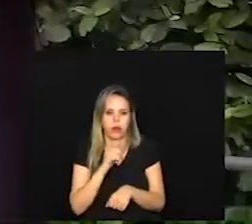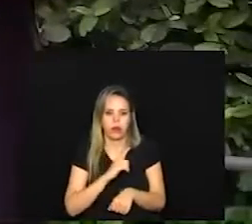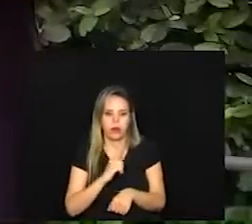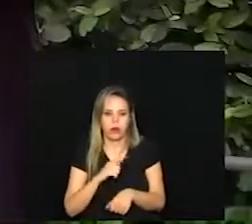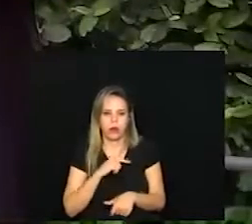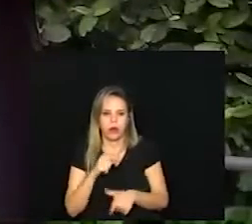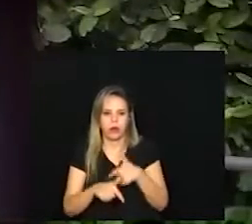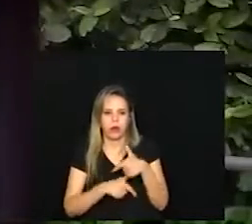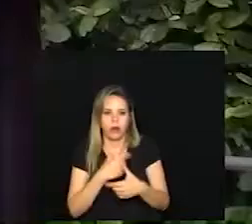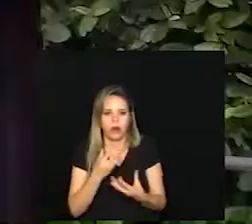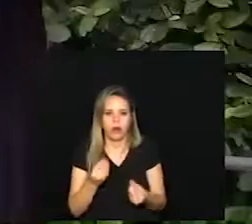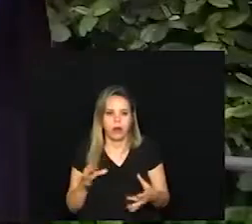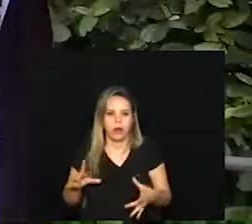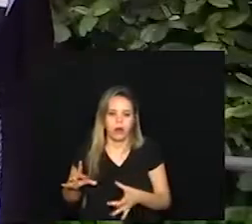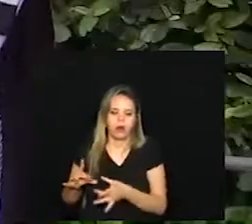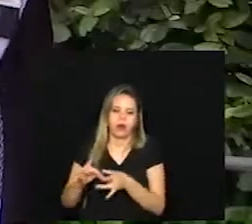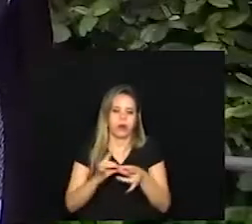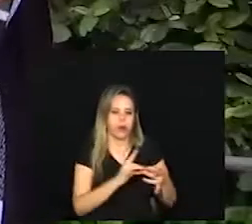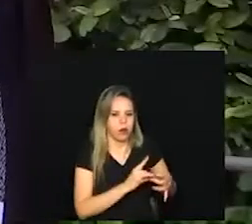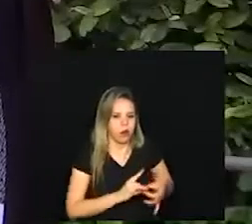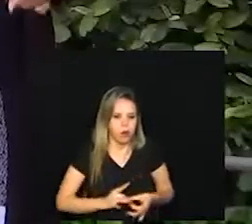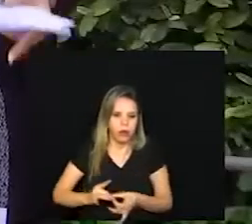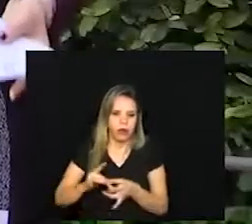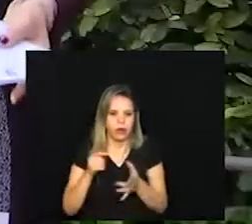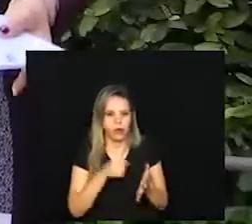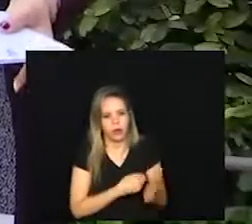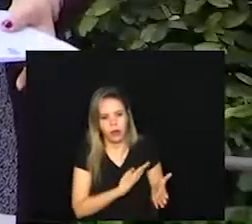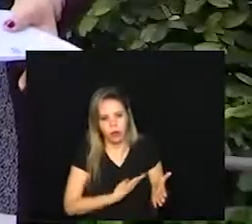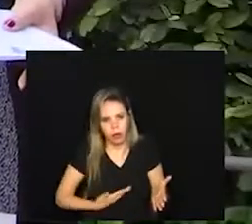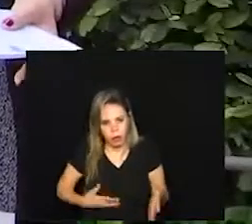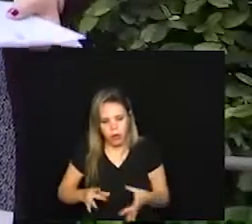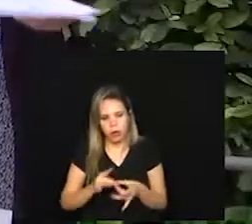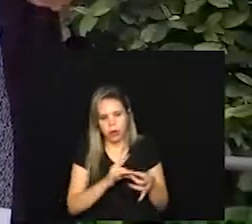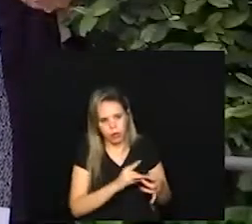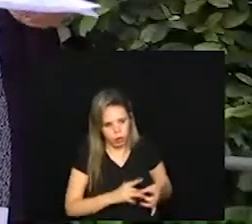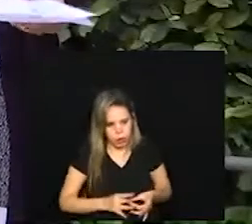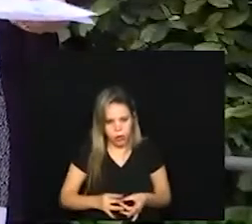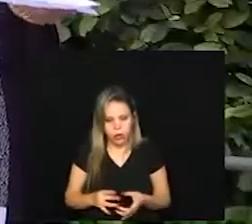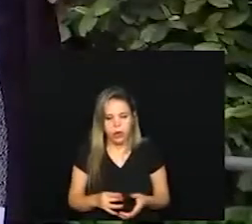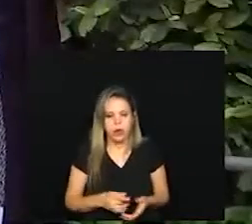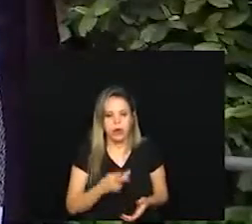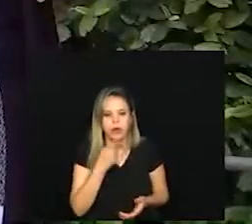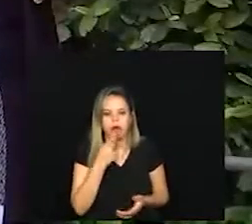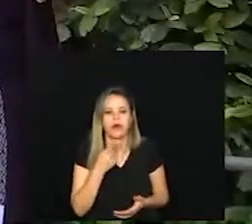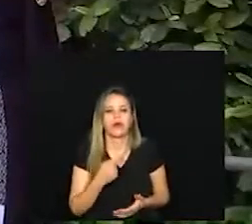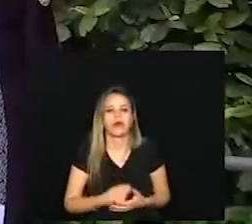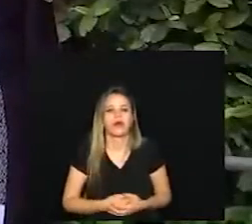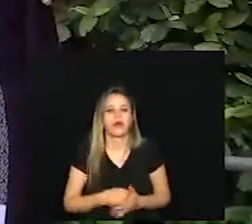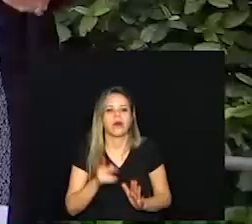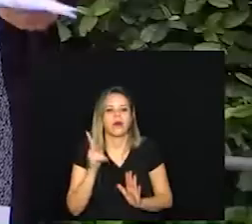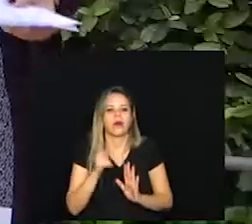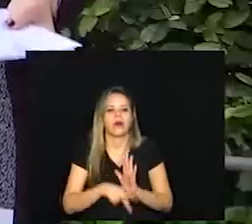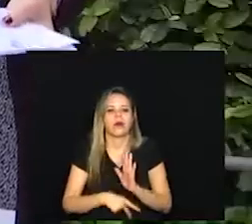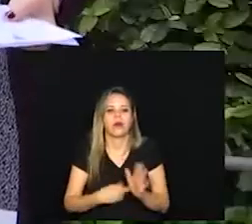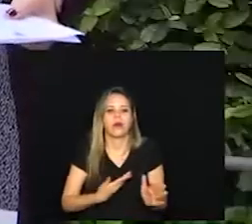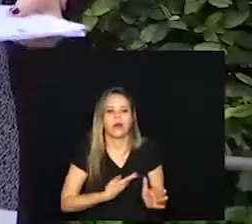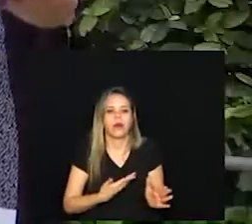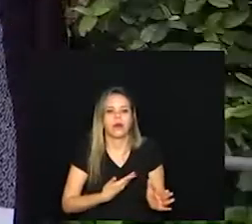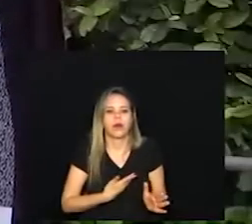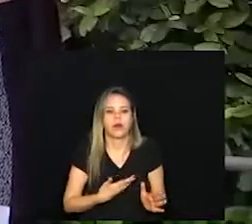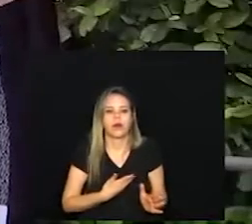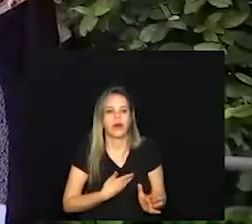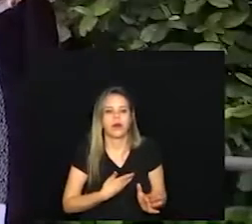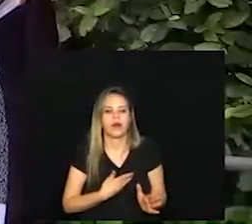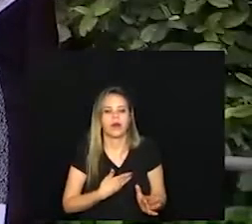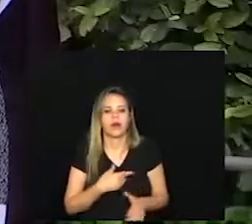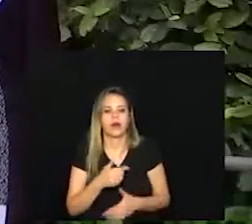temos trabalhado muito com parcerias, porque política pública se faz por meio de parcerias. Então, eu posso citar um projeto chamado Amigos no Trecho,